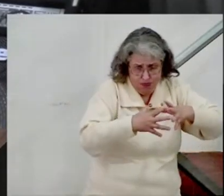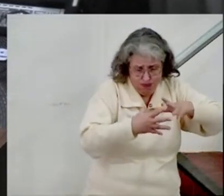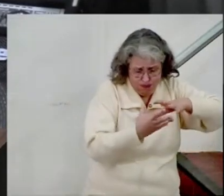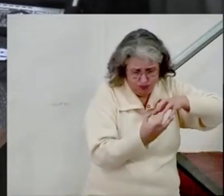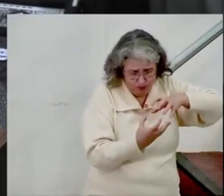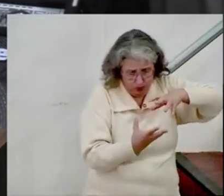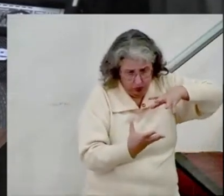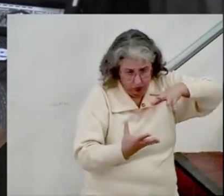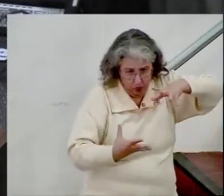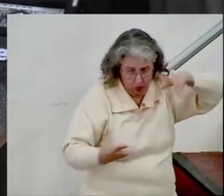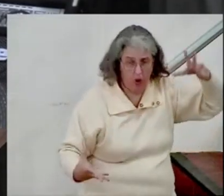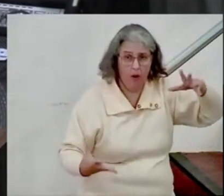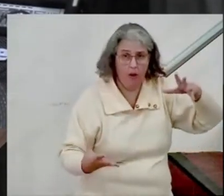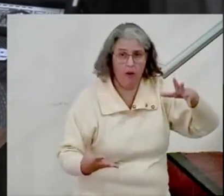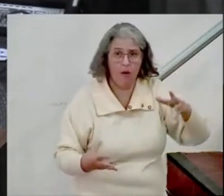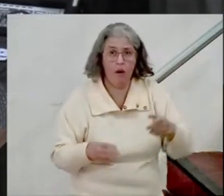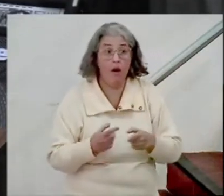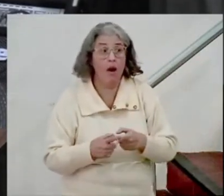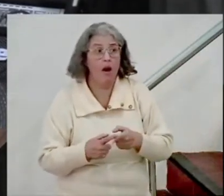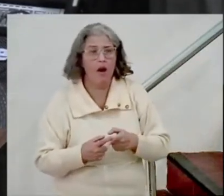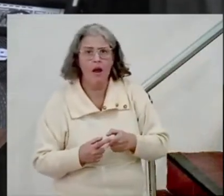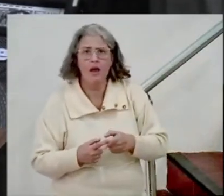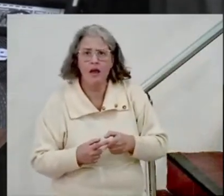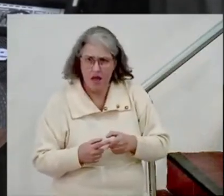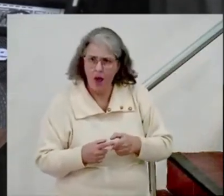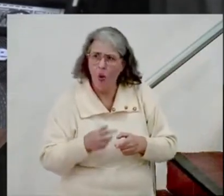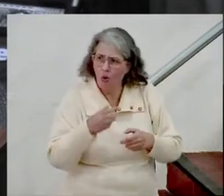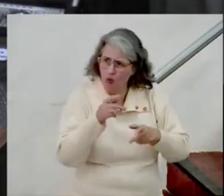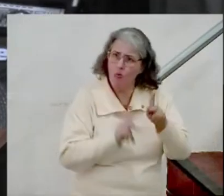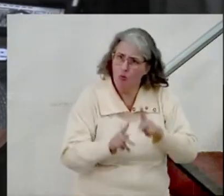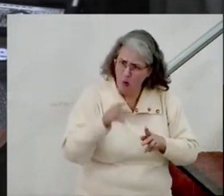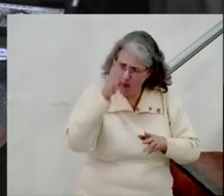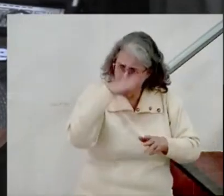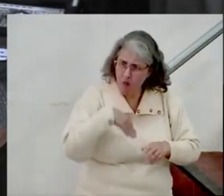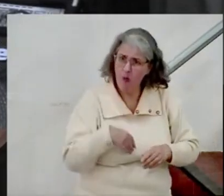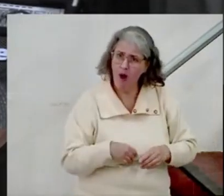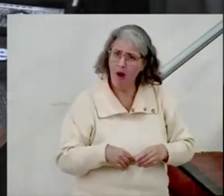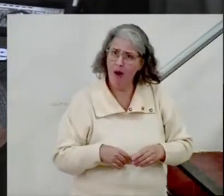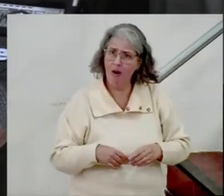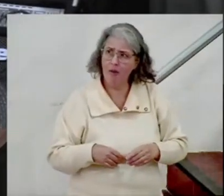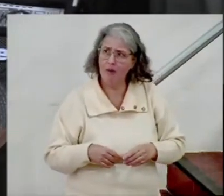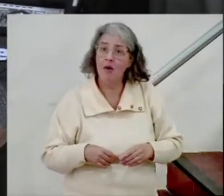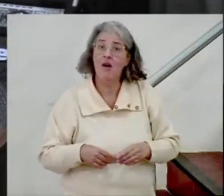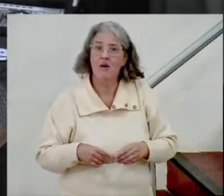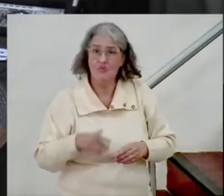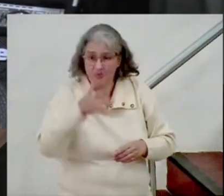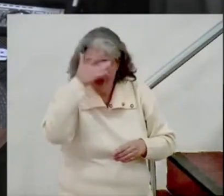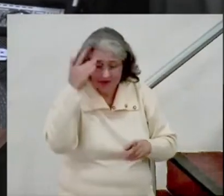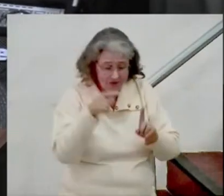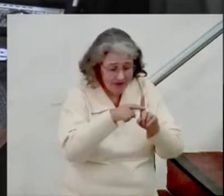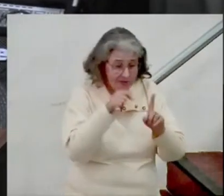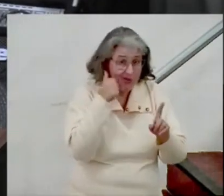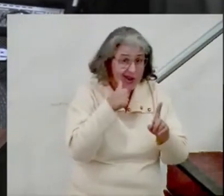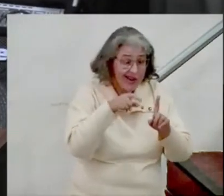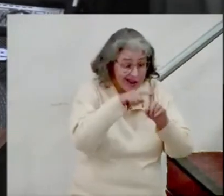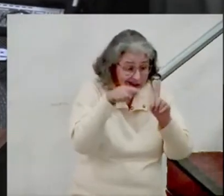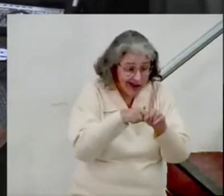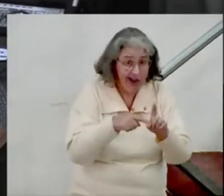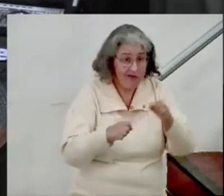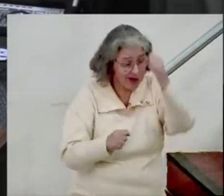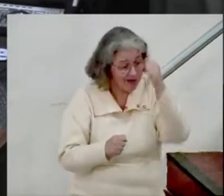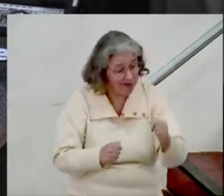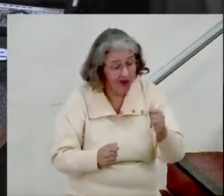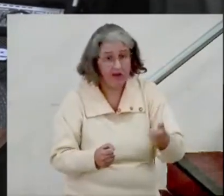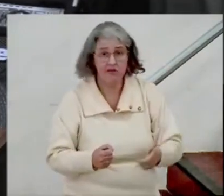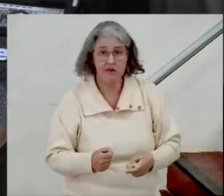criança sair. Eles cortam a língua dos soldados dentro da boca para ela inchar e eles morrerem asfixiados com a própria língua dentro de 3 ou